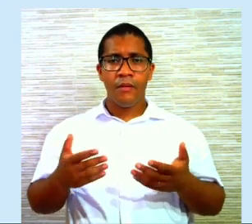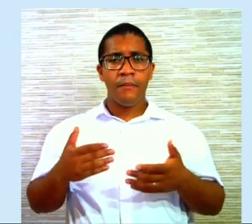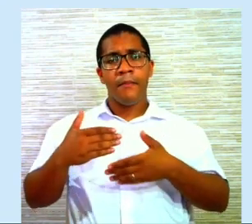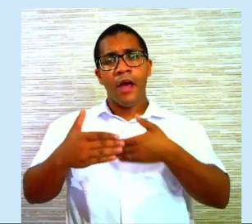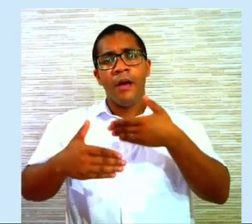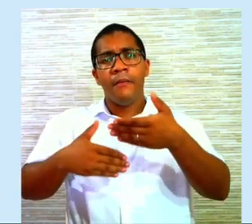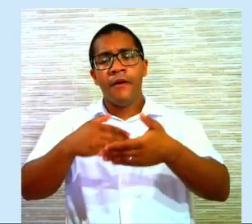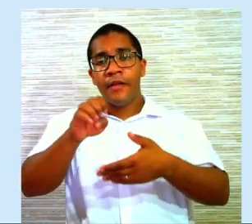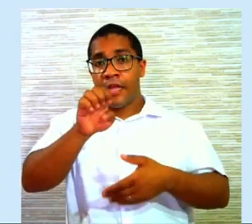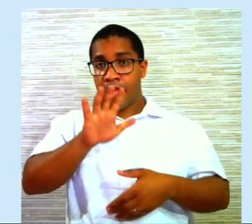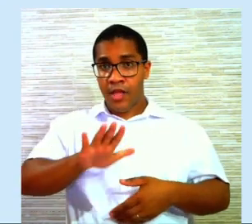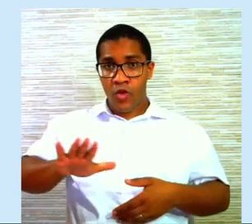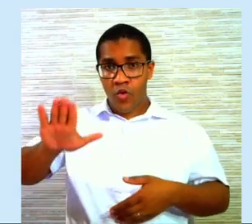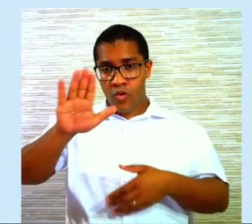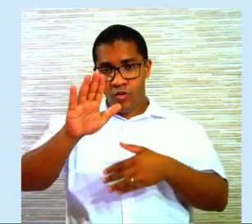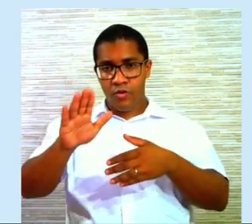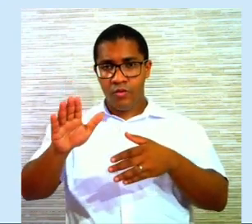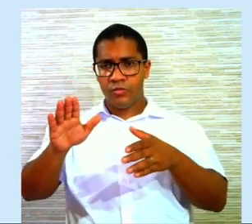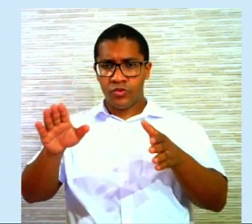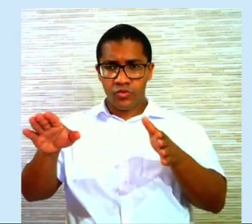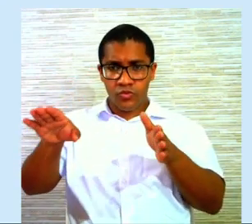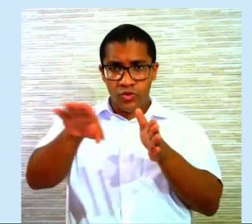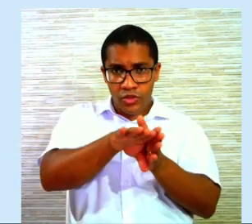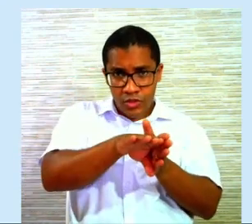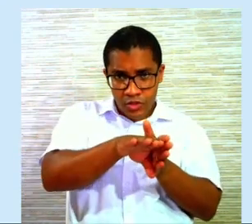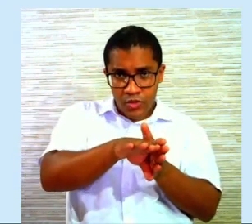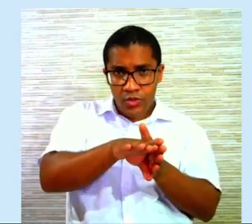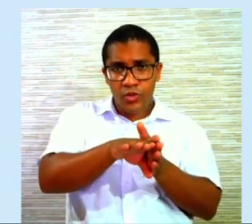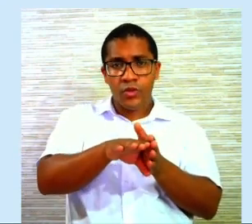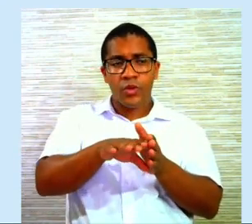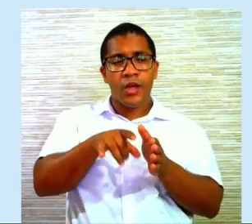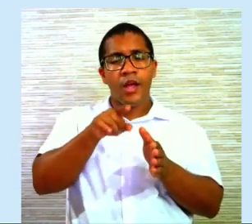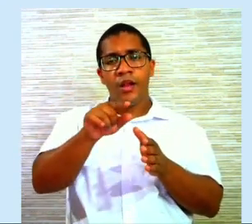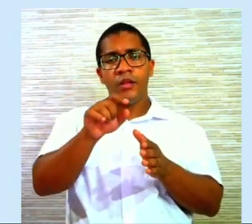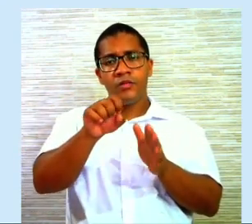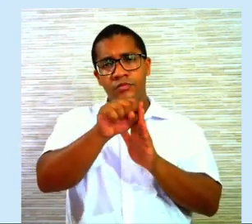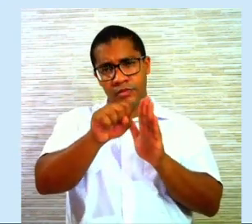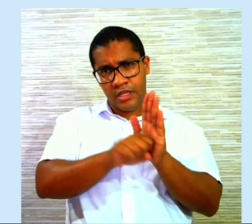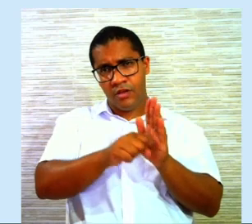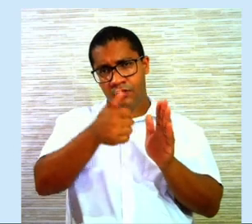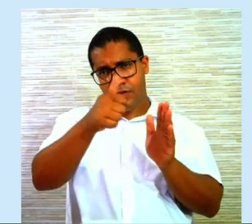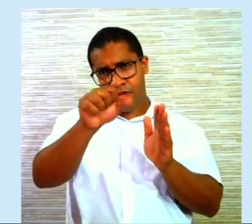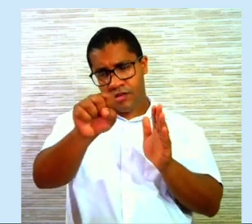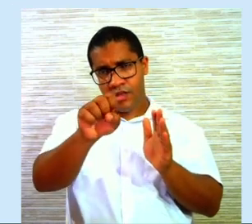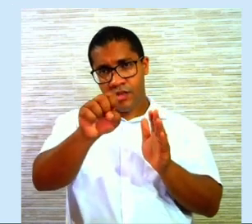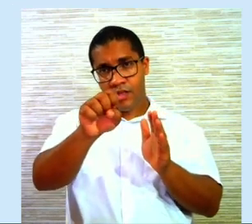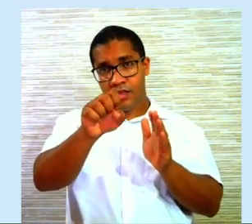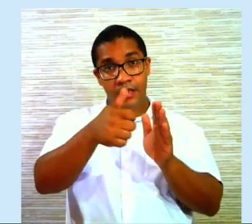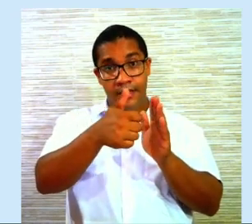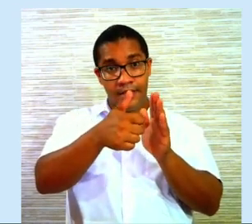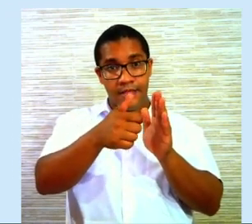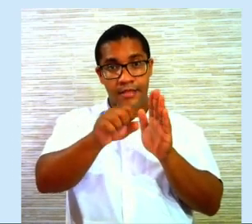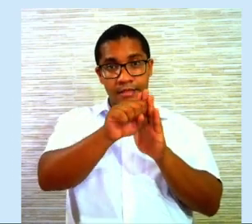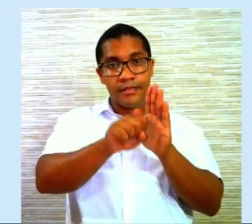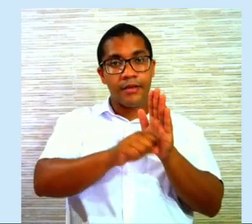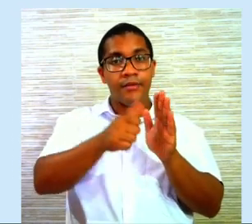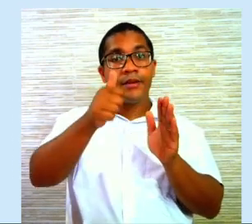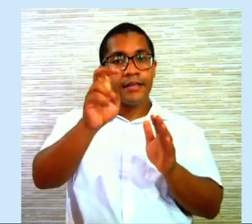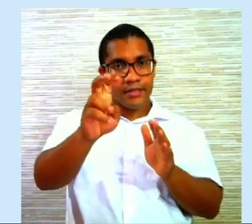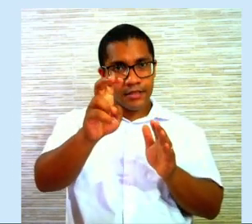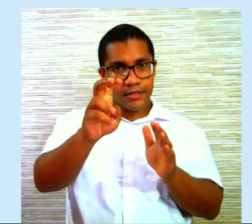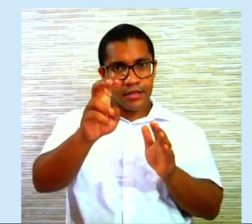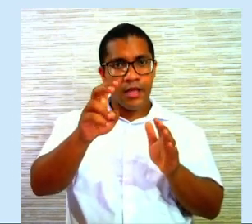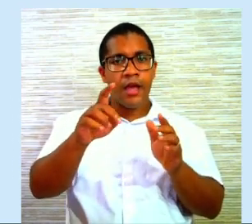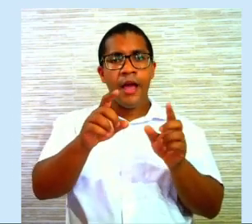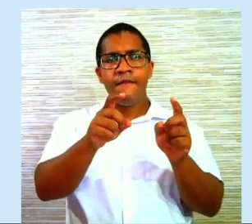Com a chegada dos europeus no século XV, então o comércio de escravos tornou